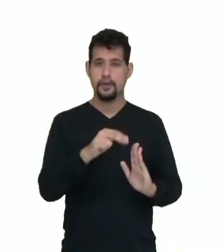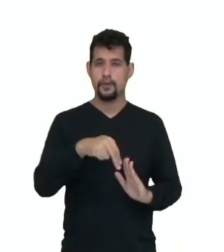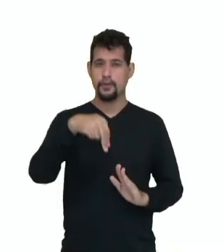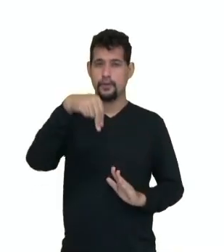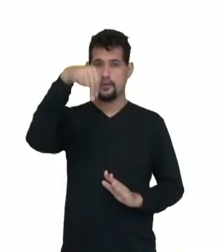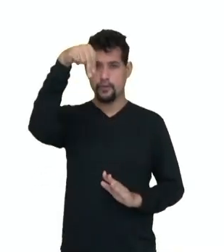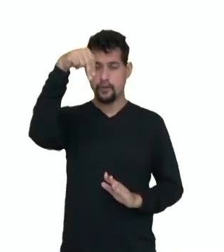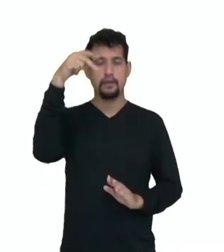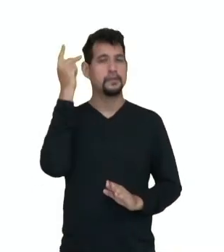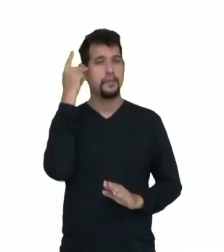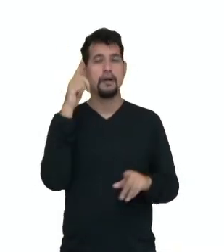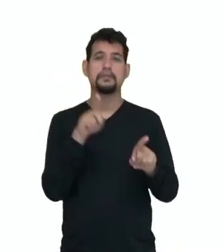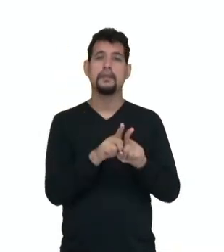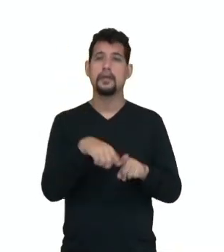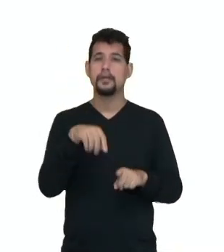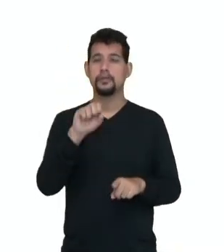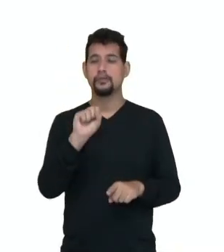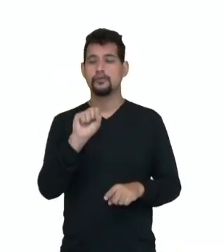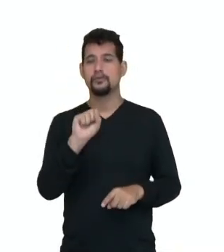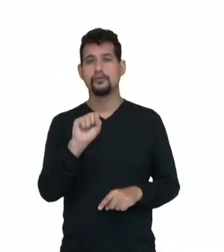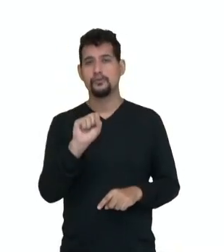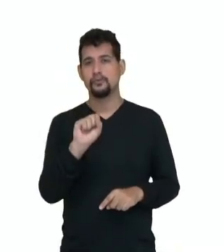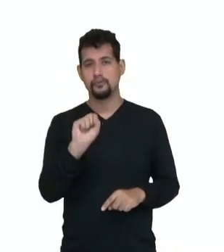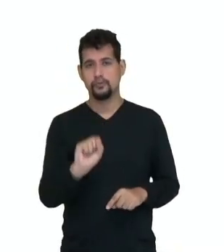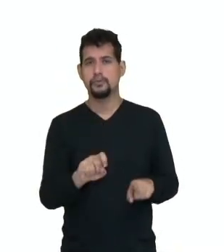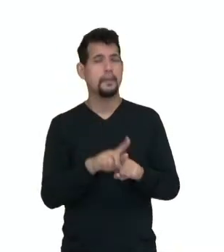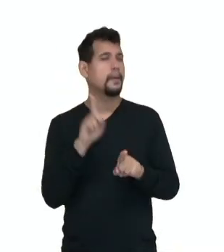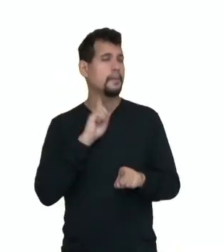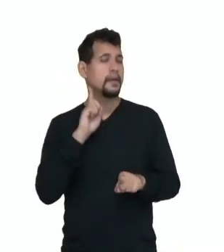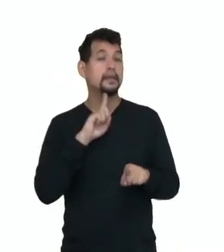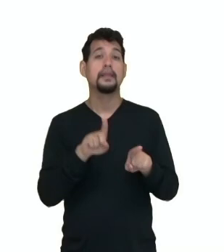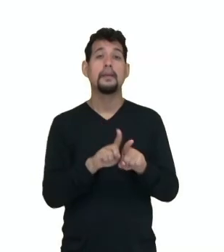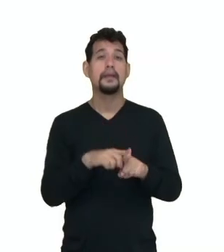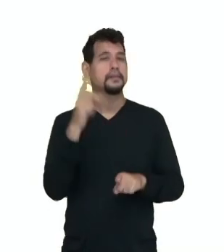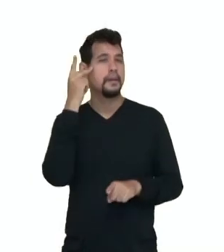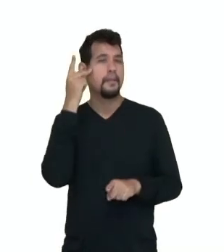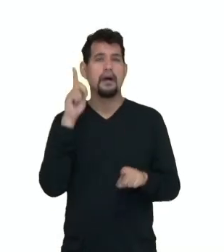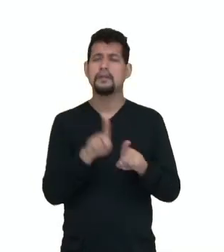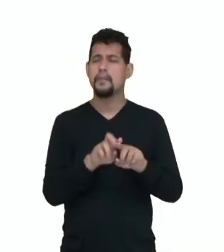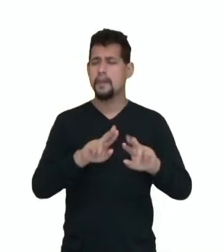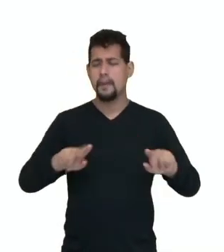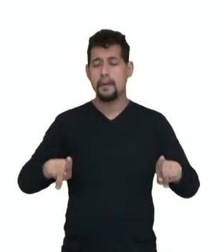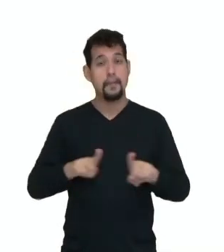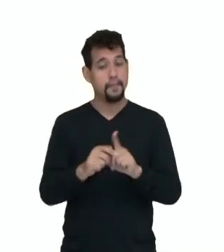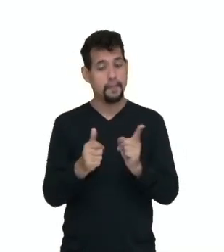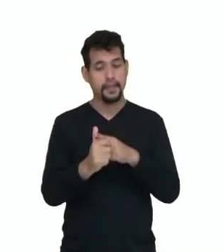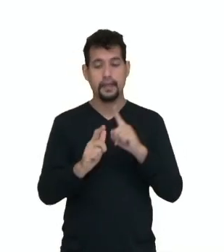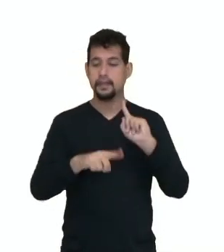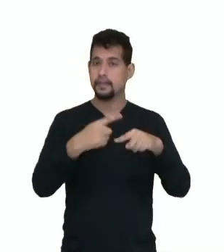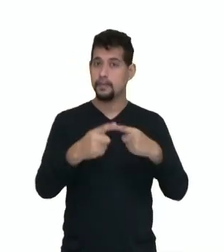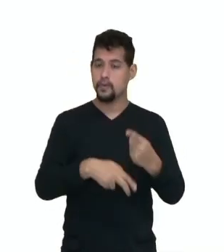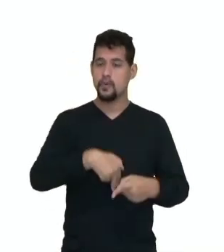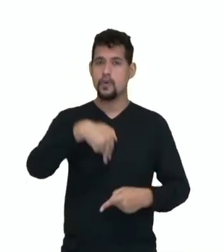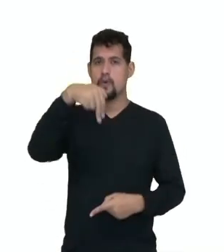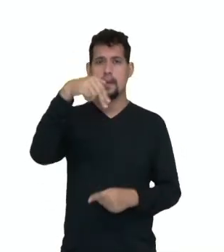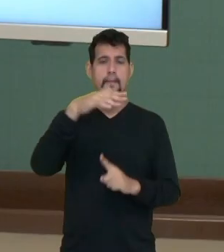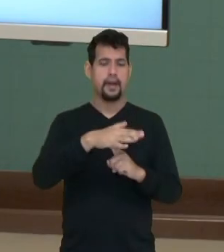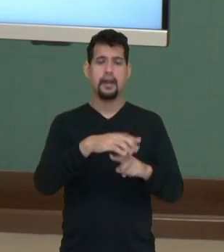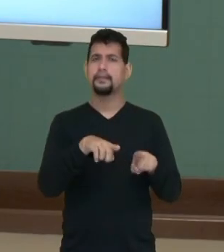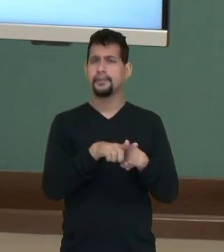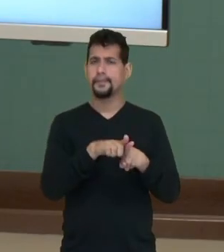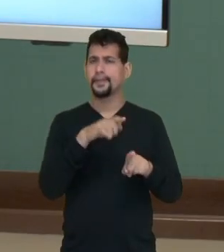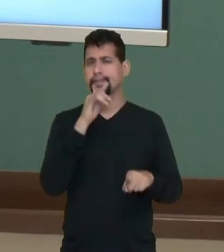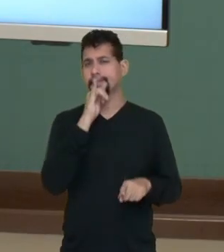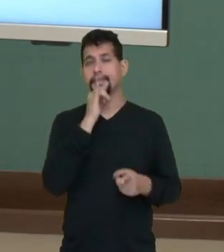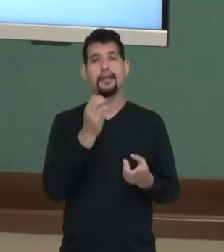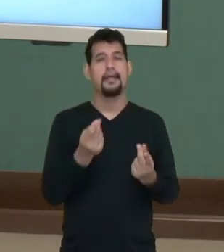Paulo, sul de Minas Gerais, oeste do Espírito Santo e do Rio de Janeiro, né, a primeira fase. E, por exemplo, o norte do estado do Paraná, né, a região lá